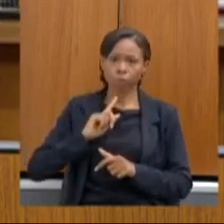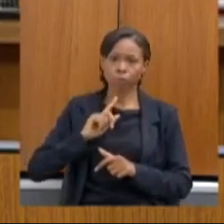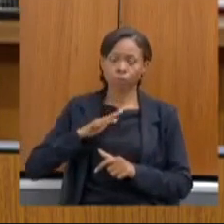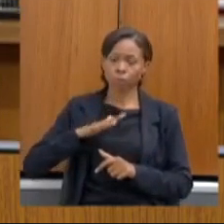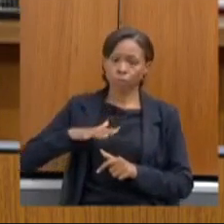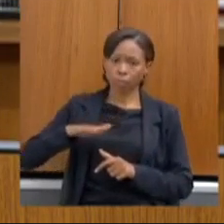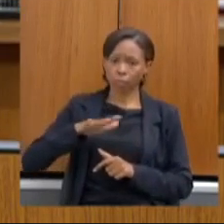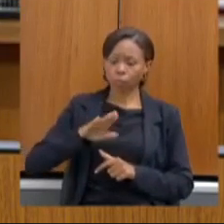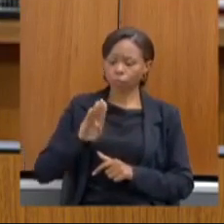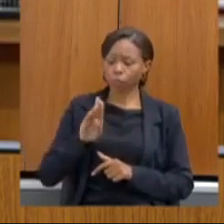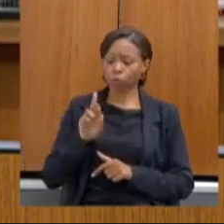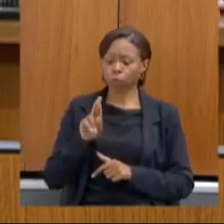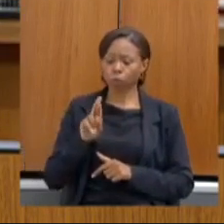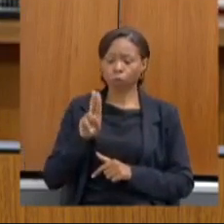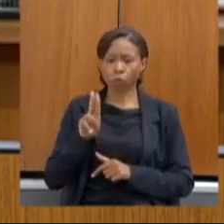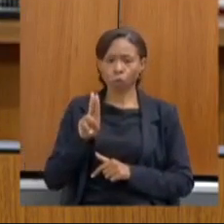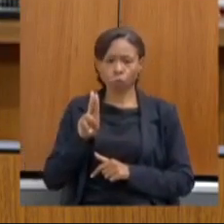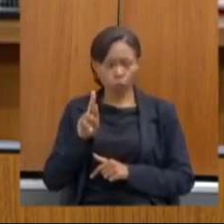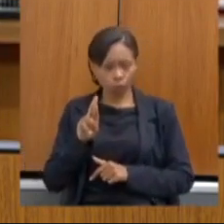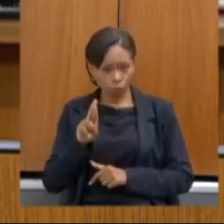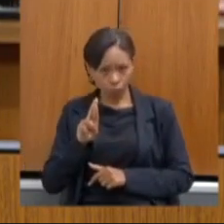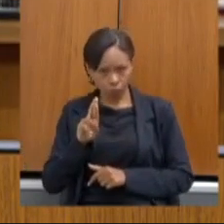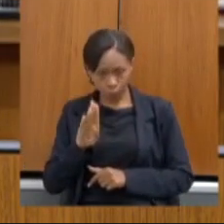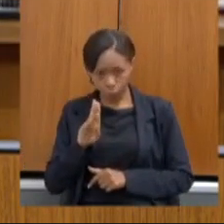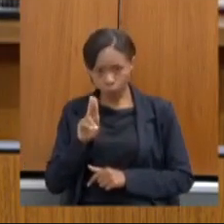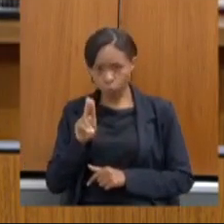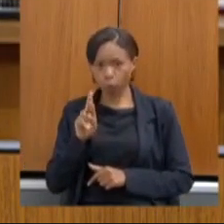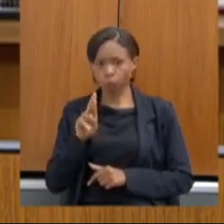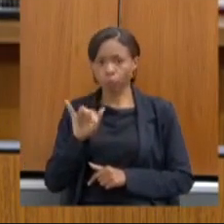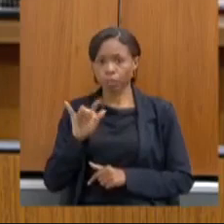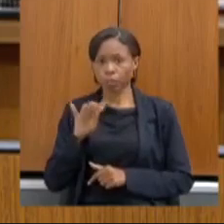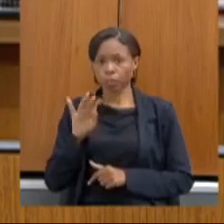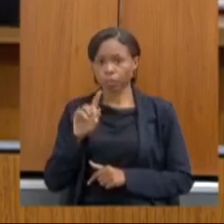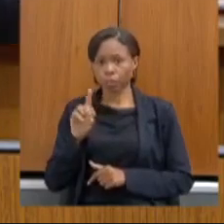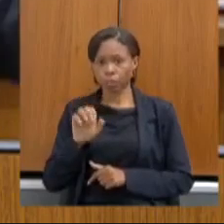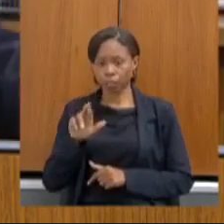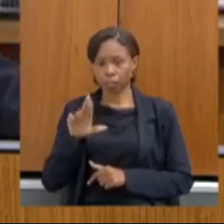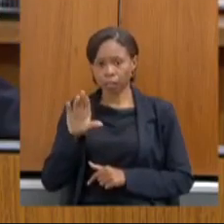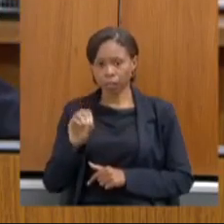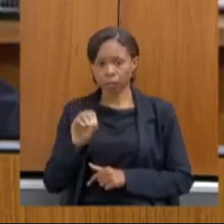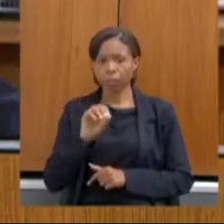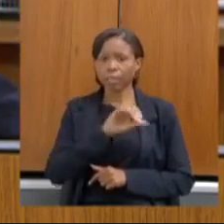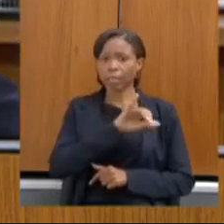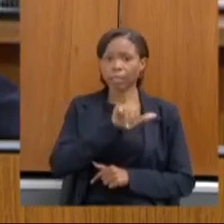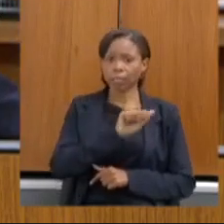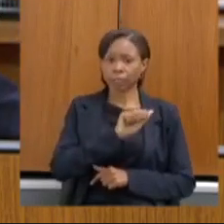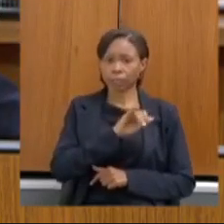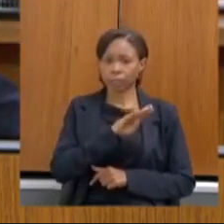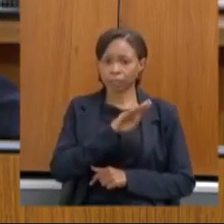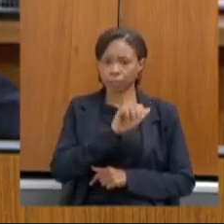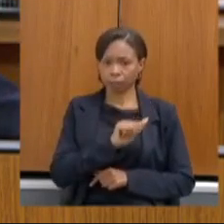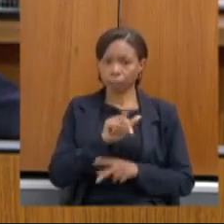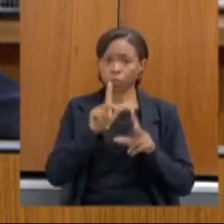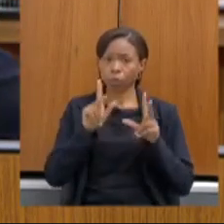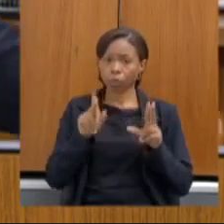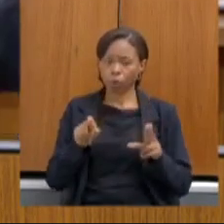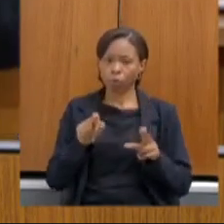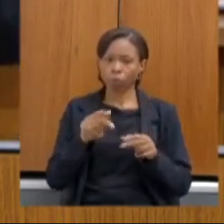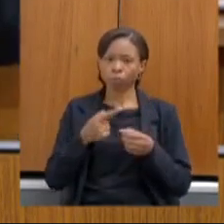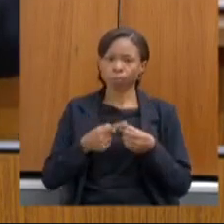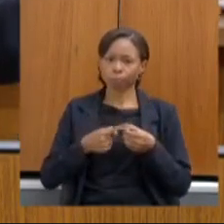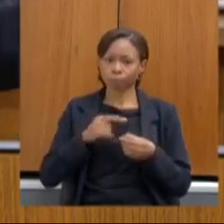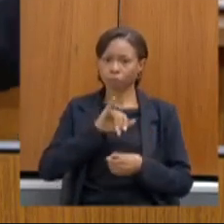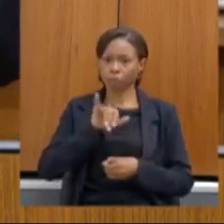e na região de Januária Jaíba como a exemplo do que foi feito é na cidade de